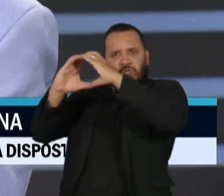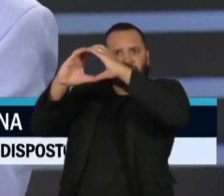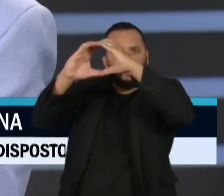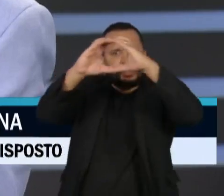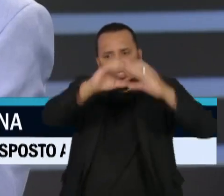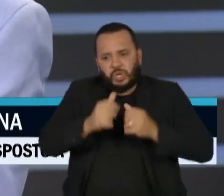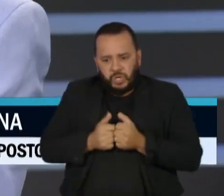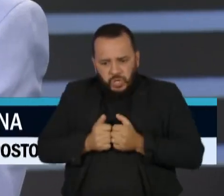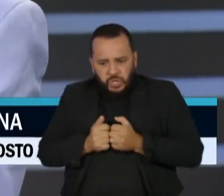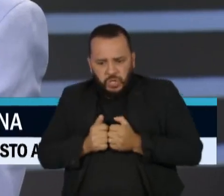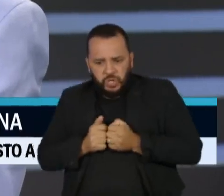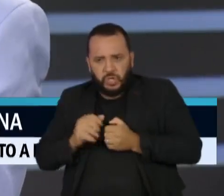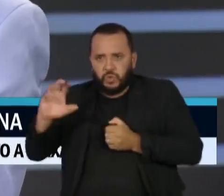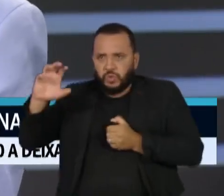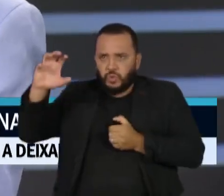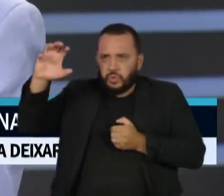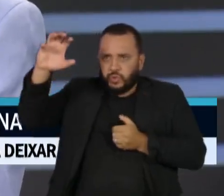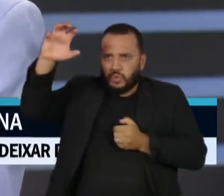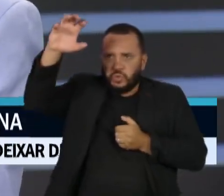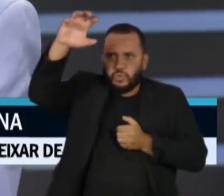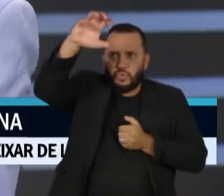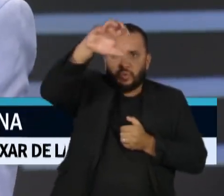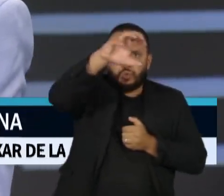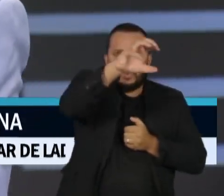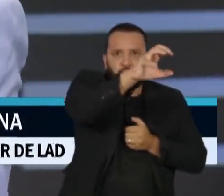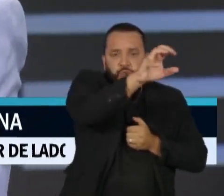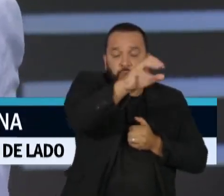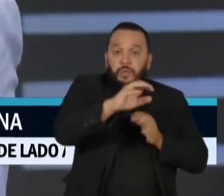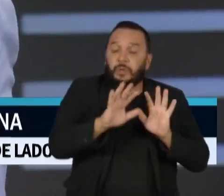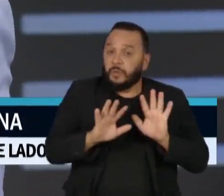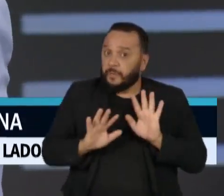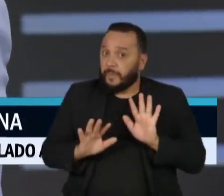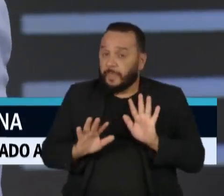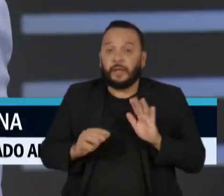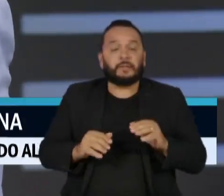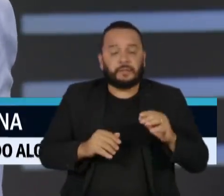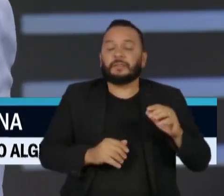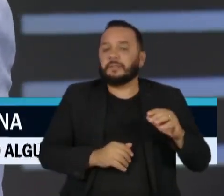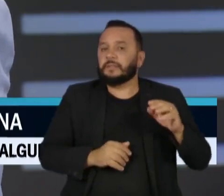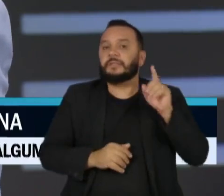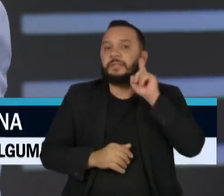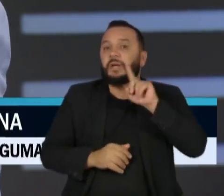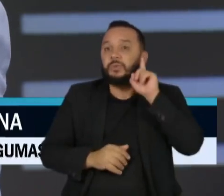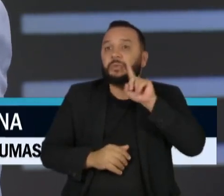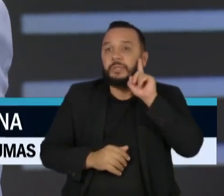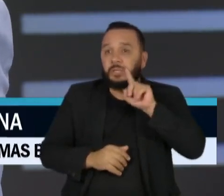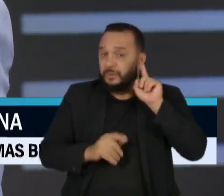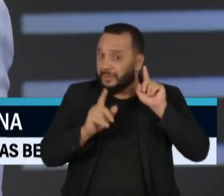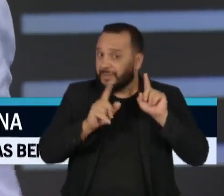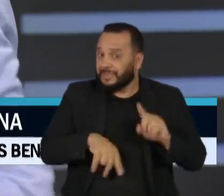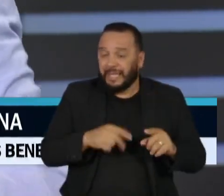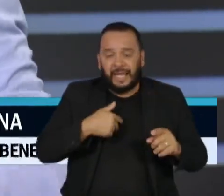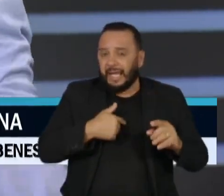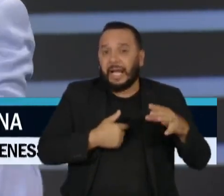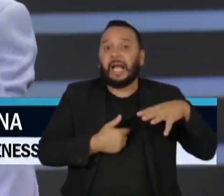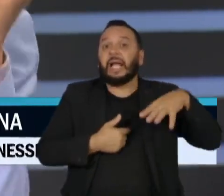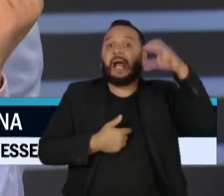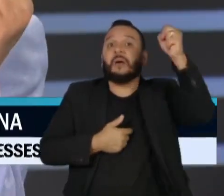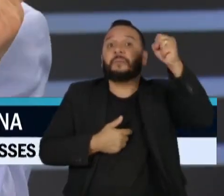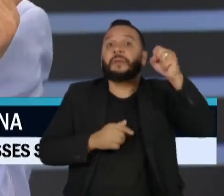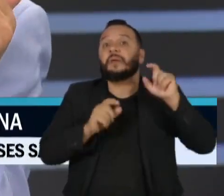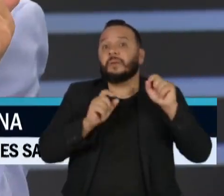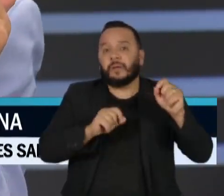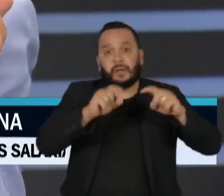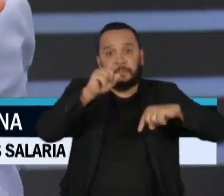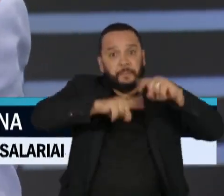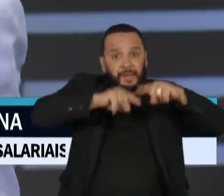é líder do mercado em veículos espiões. Olha que ironia. E os Estados Unidos